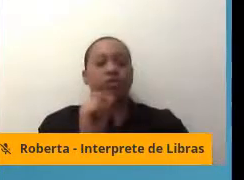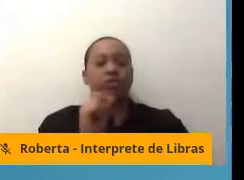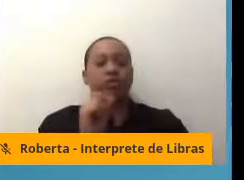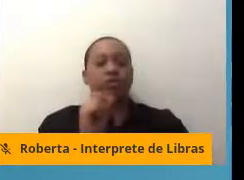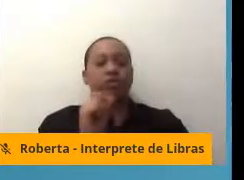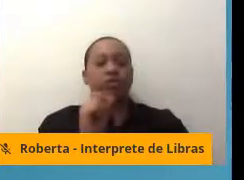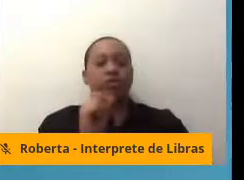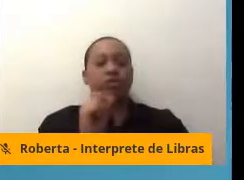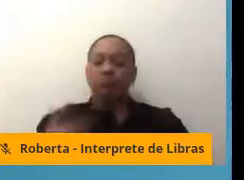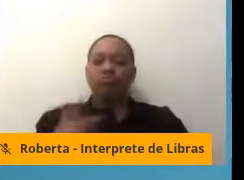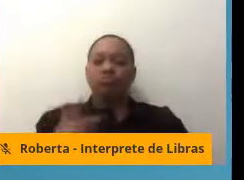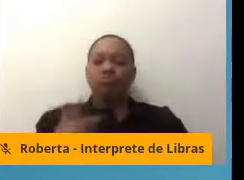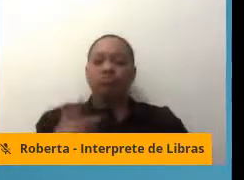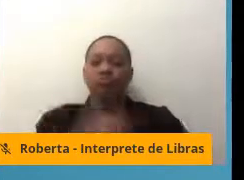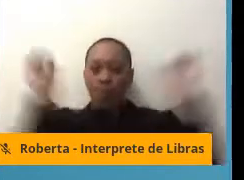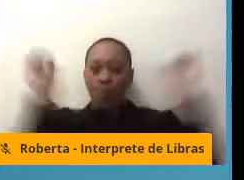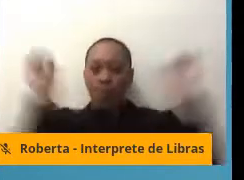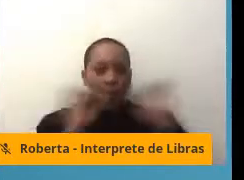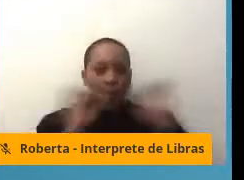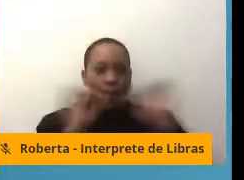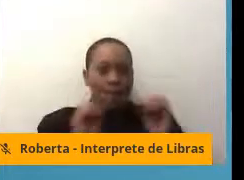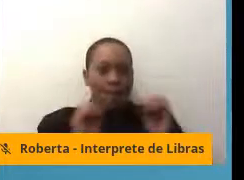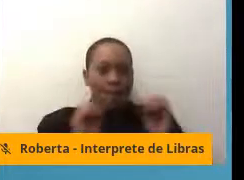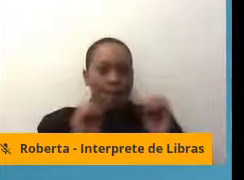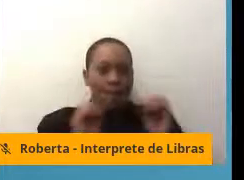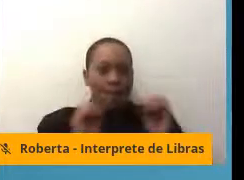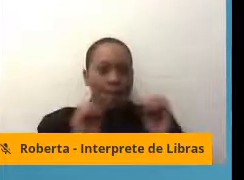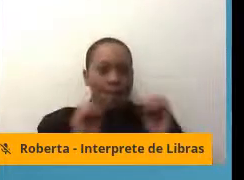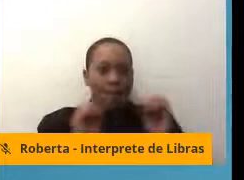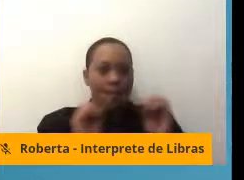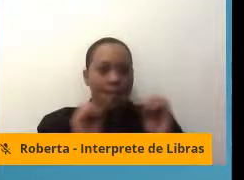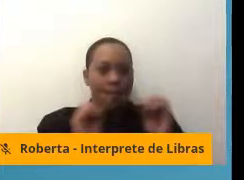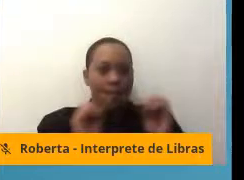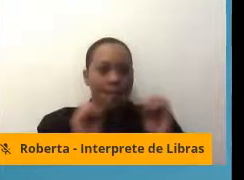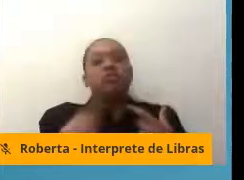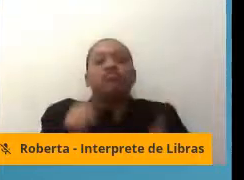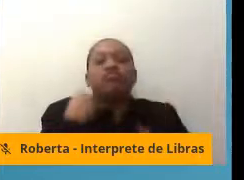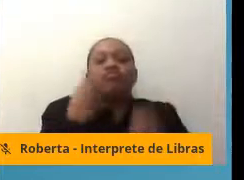os casos de recontaminação de Covid, mas